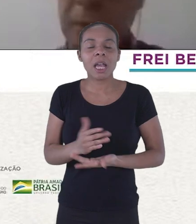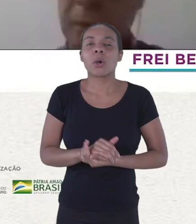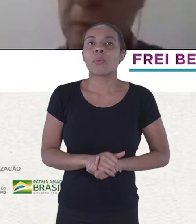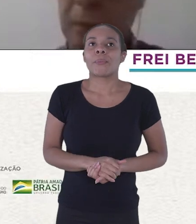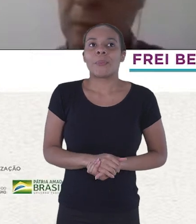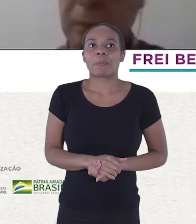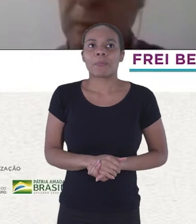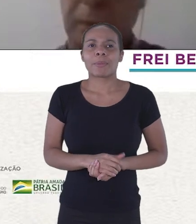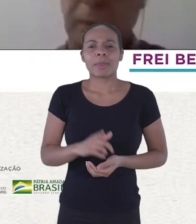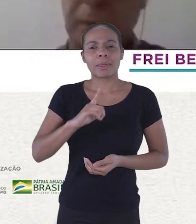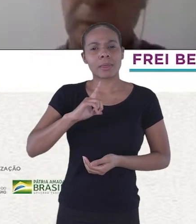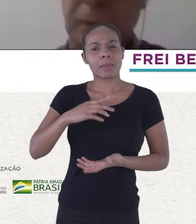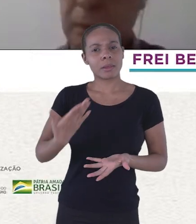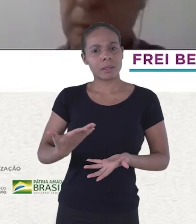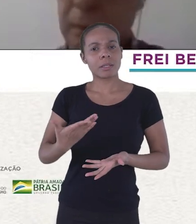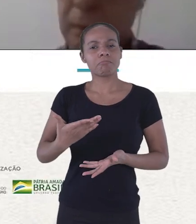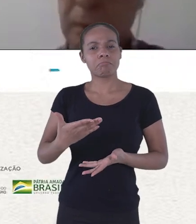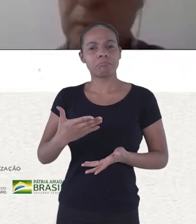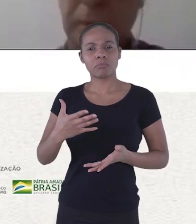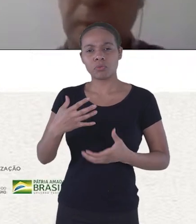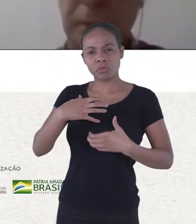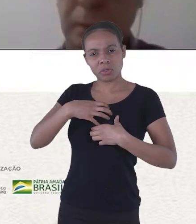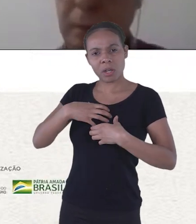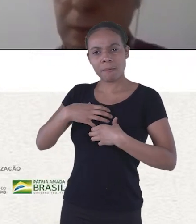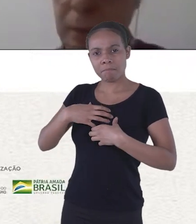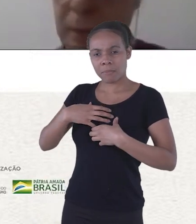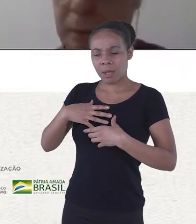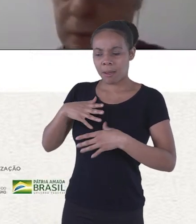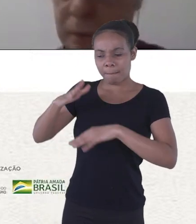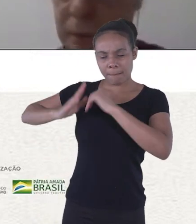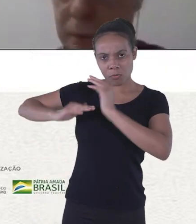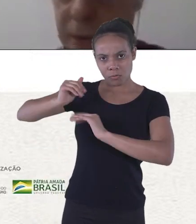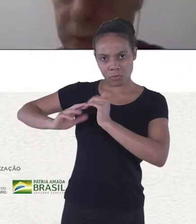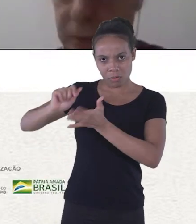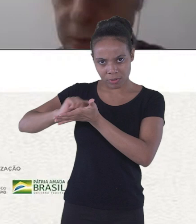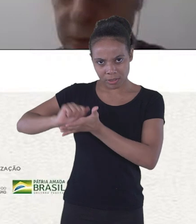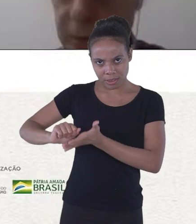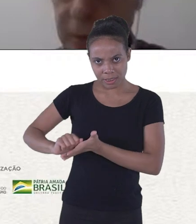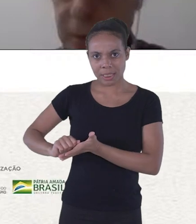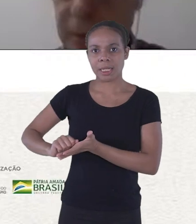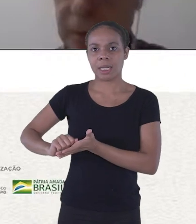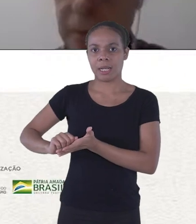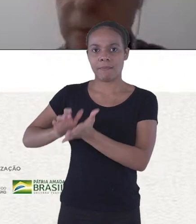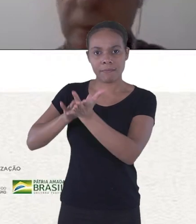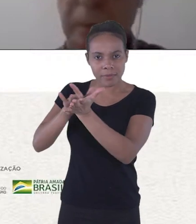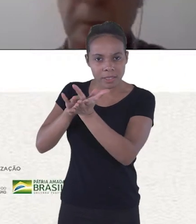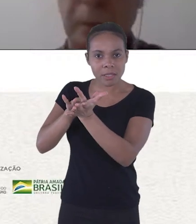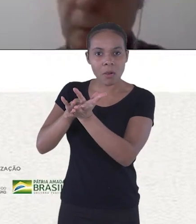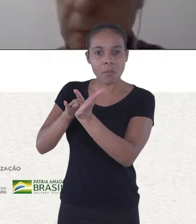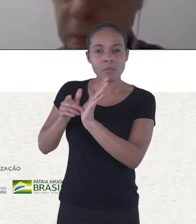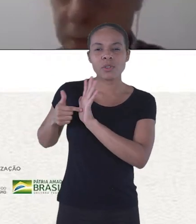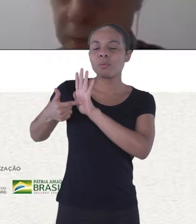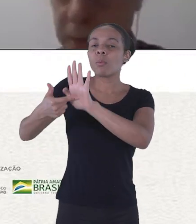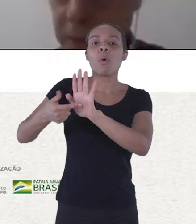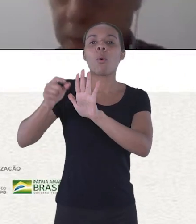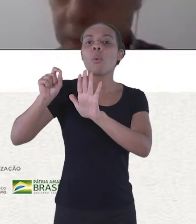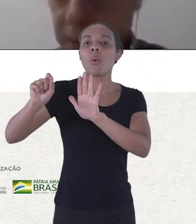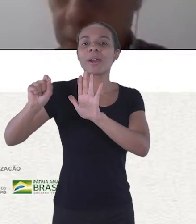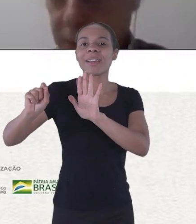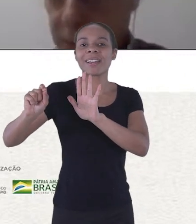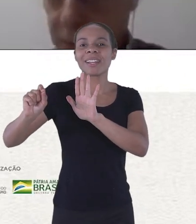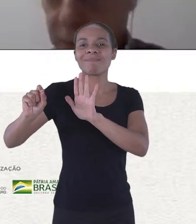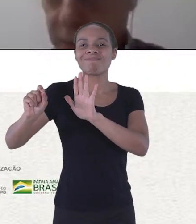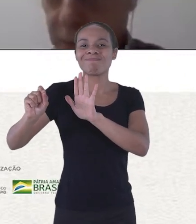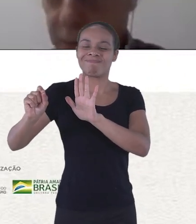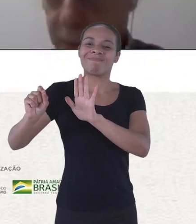que os escritores de ficção fazem com maior facilidade, que é expor vulnerabilidades. Você expõe a vulnerabilidade de um